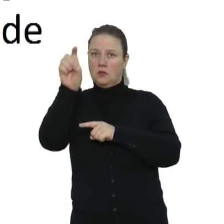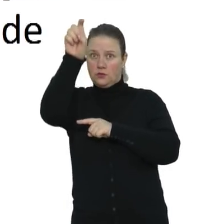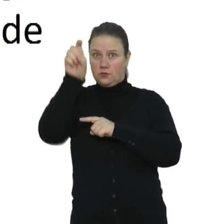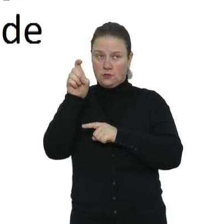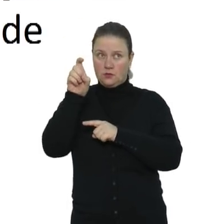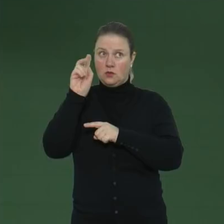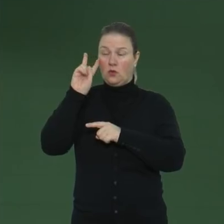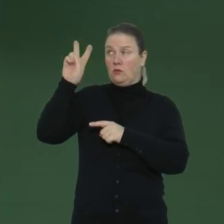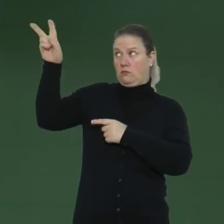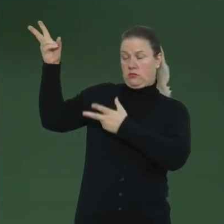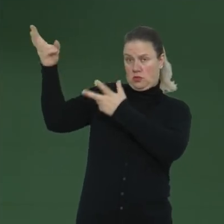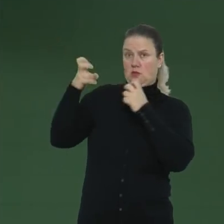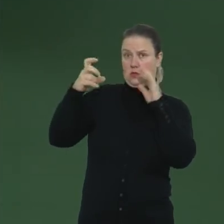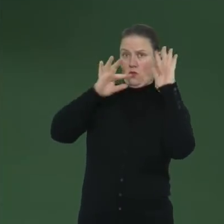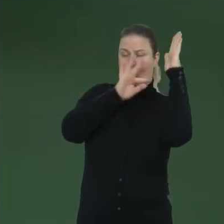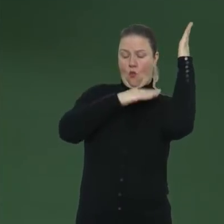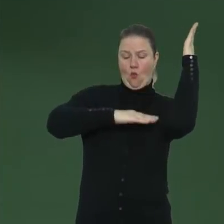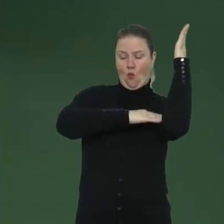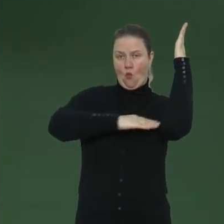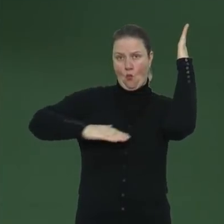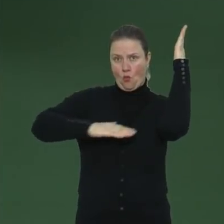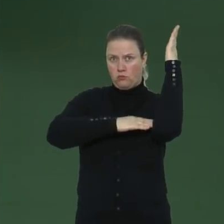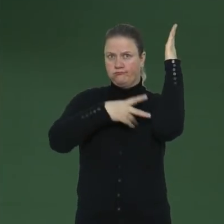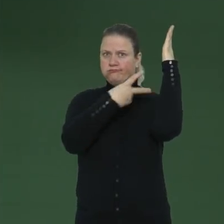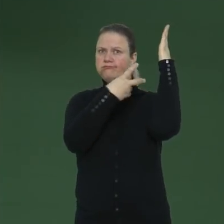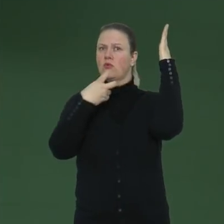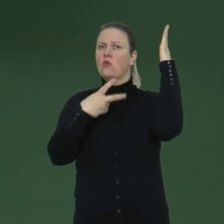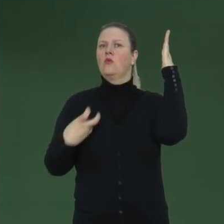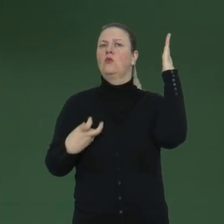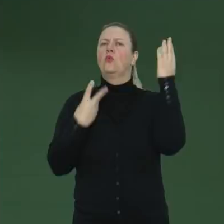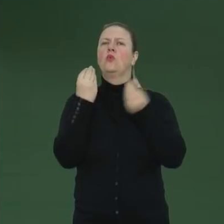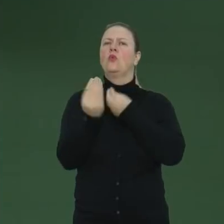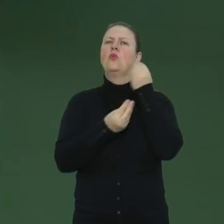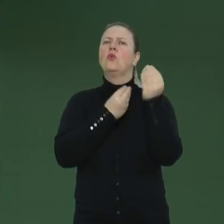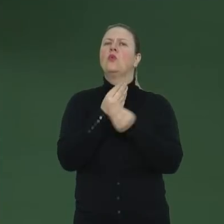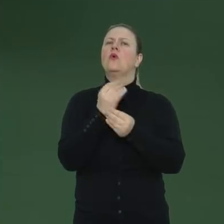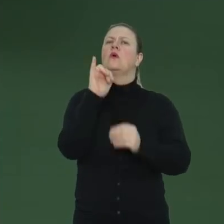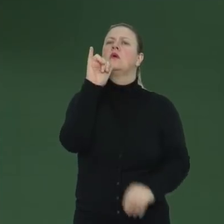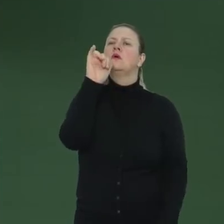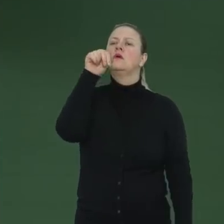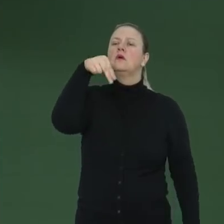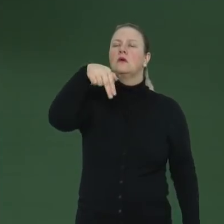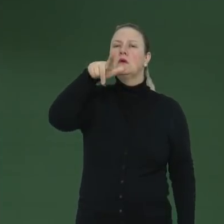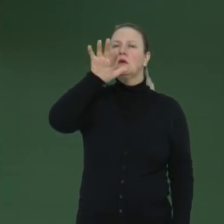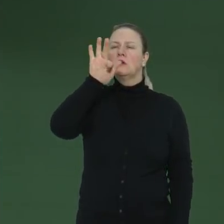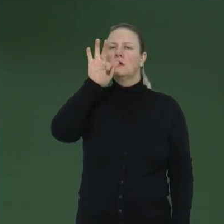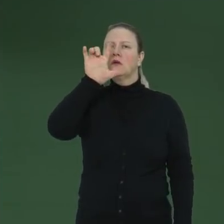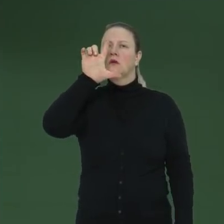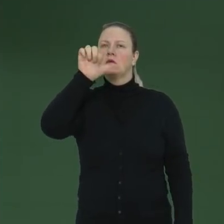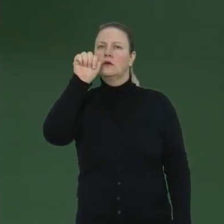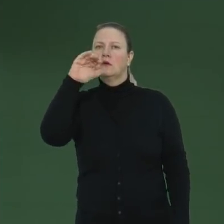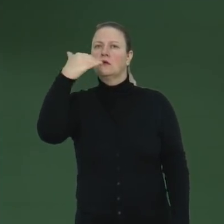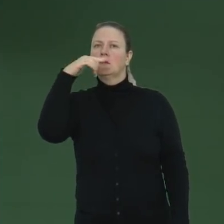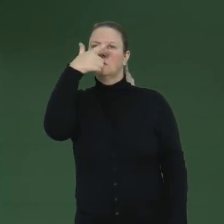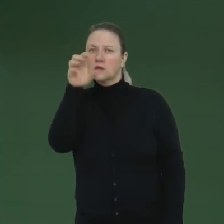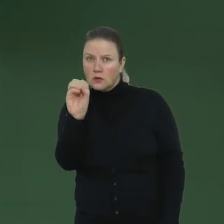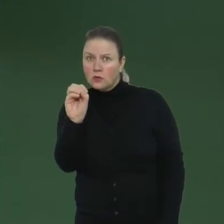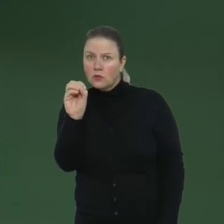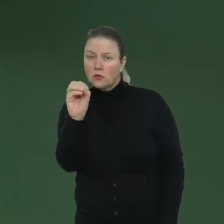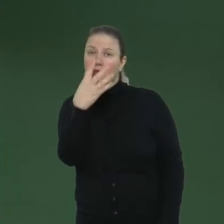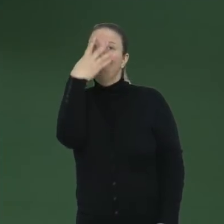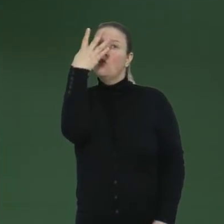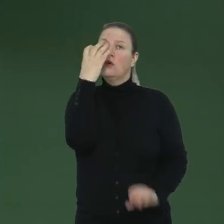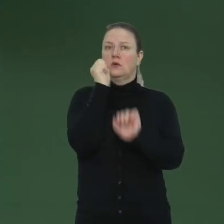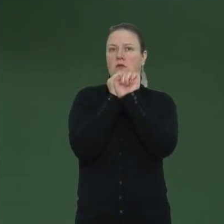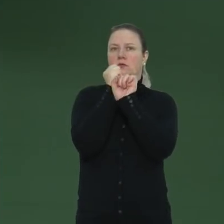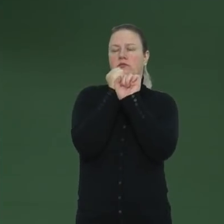vocês observarem. E ele quer saber qual é a taxa de inflação desse país no 4º ano de declínio. Então, aqui